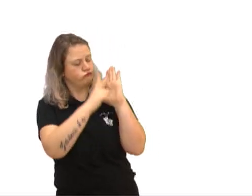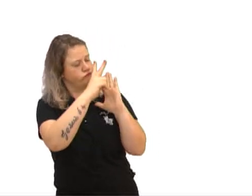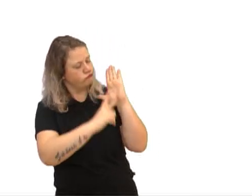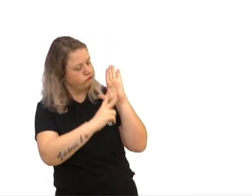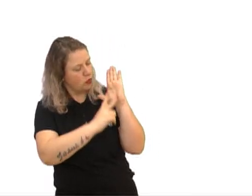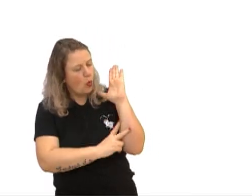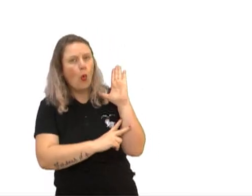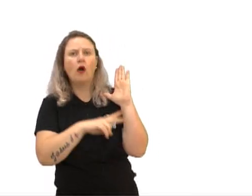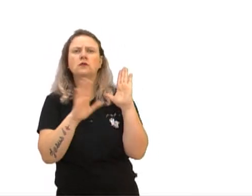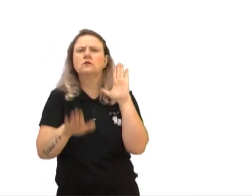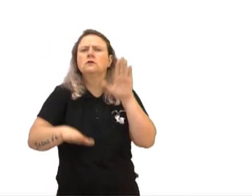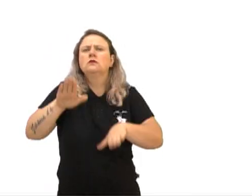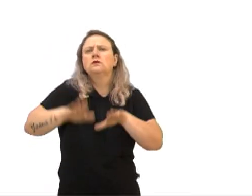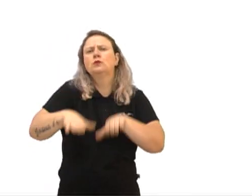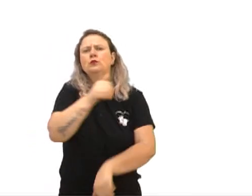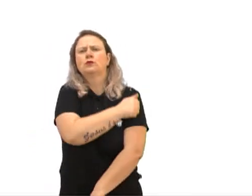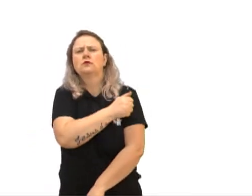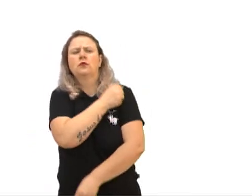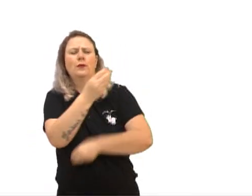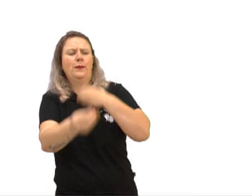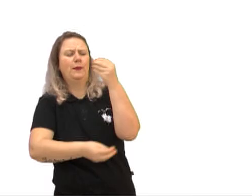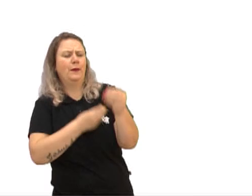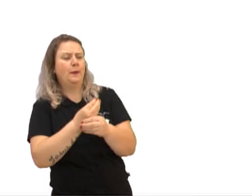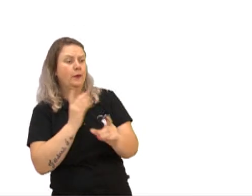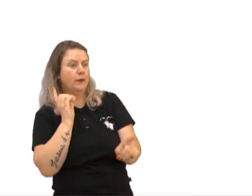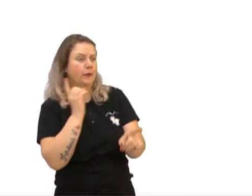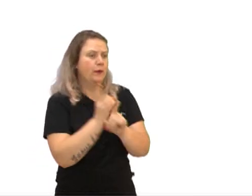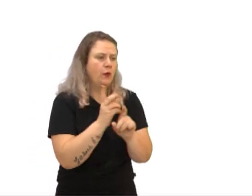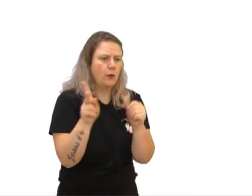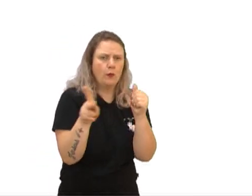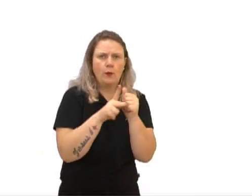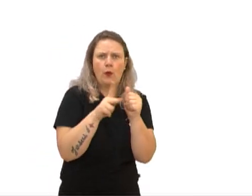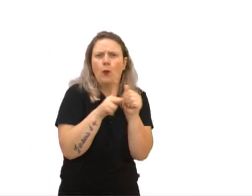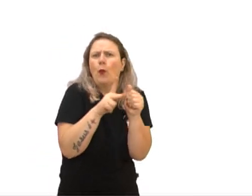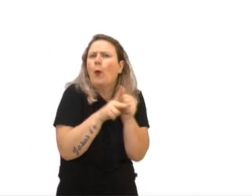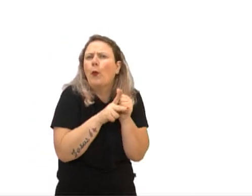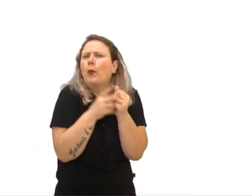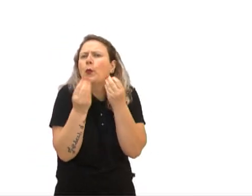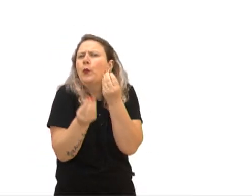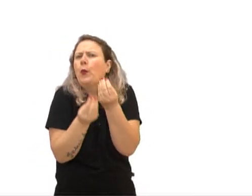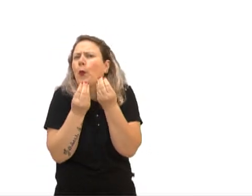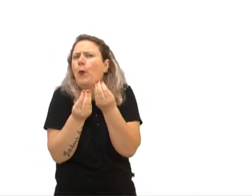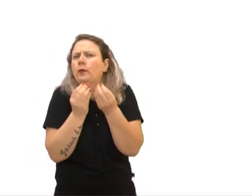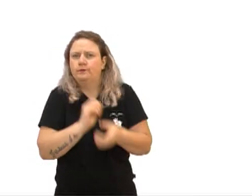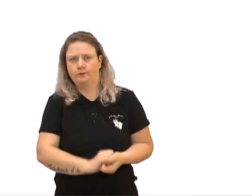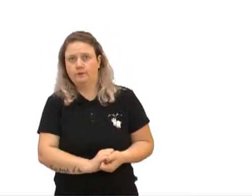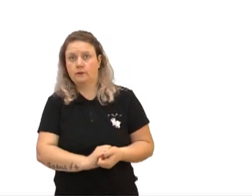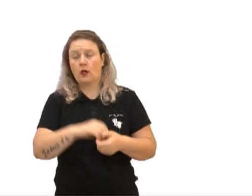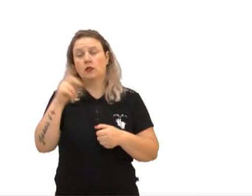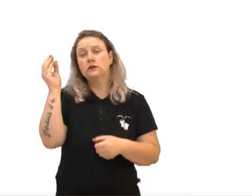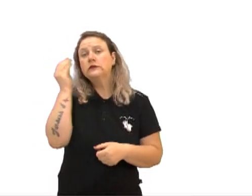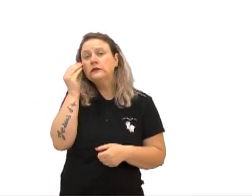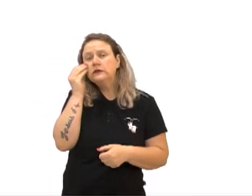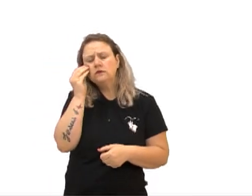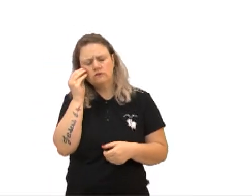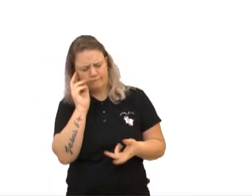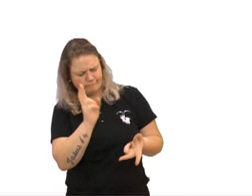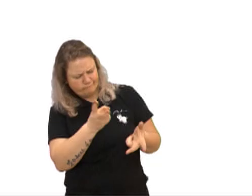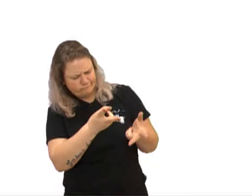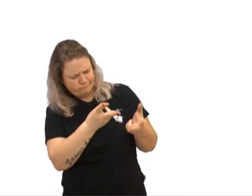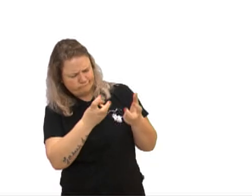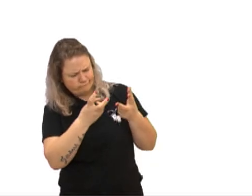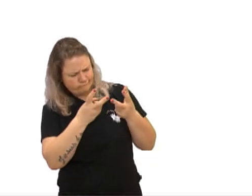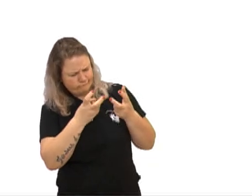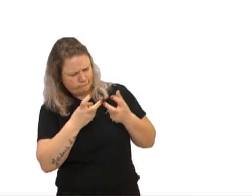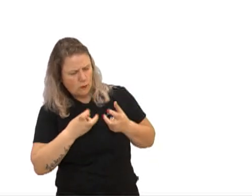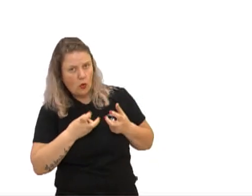e o aluno fala assim, como que eu encontro o pronome, professora? Ora. É só vocês tentar identificar ali o